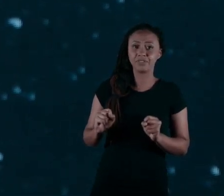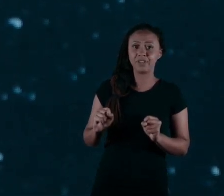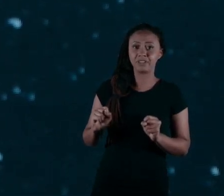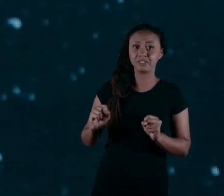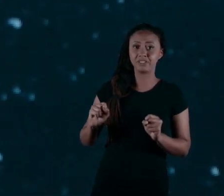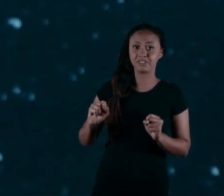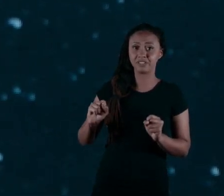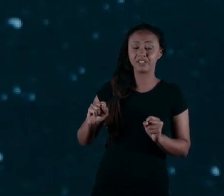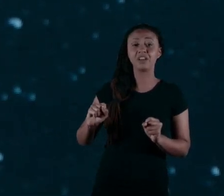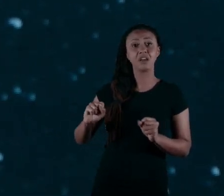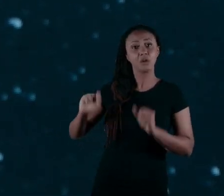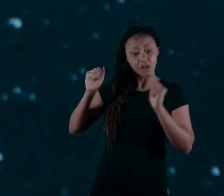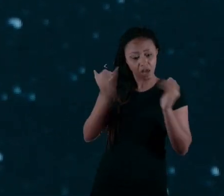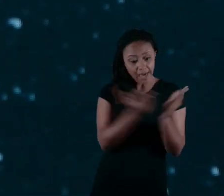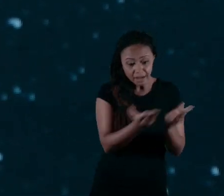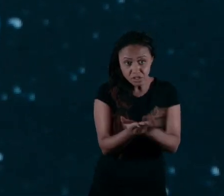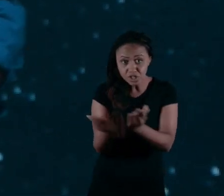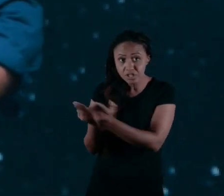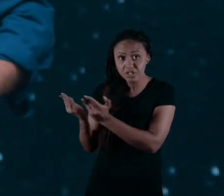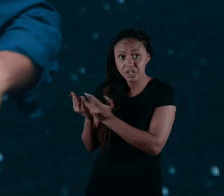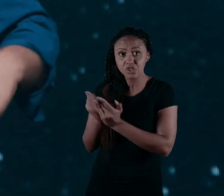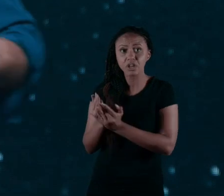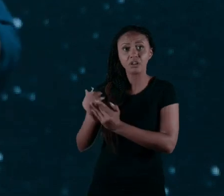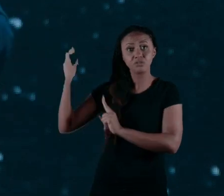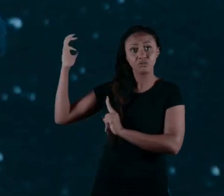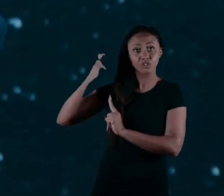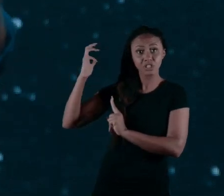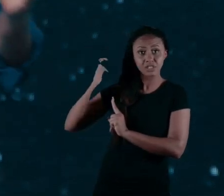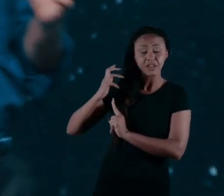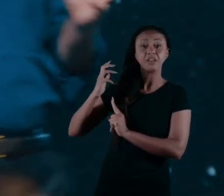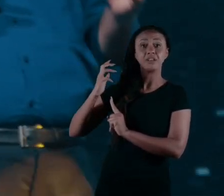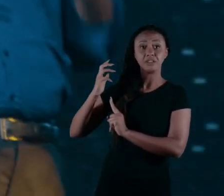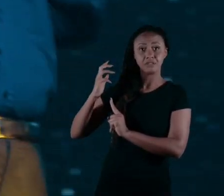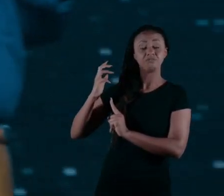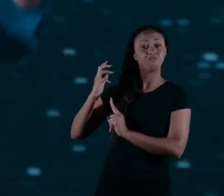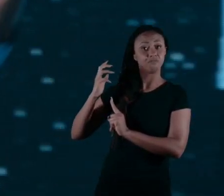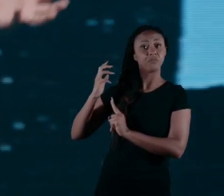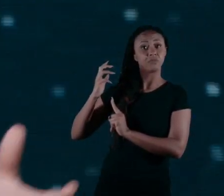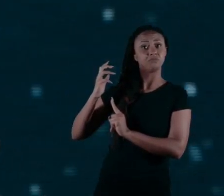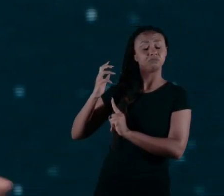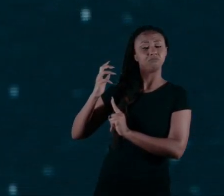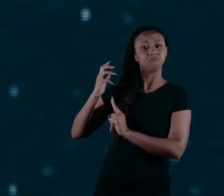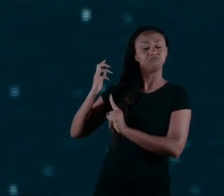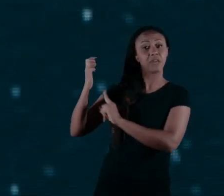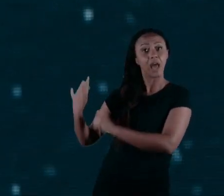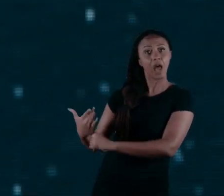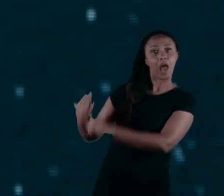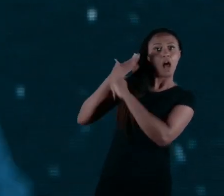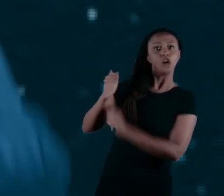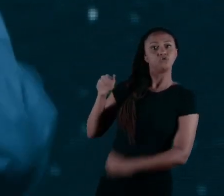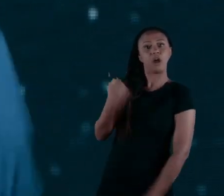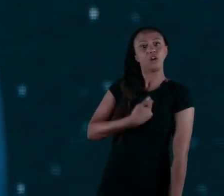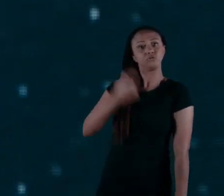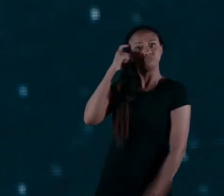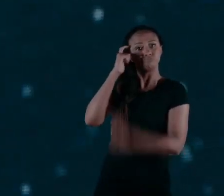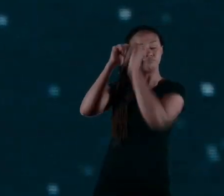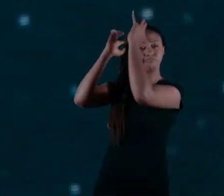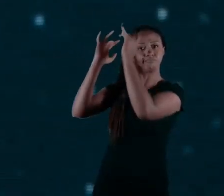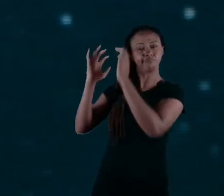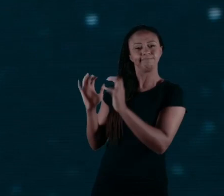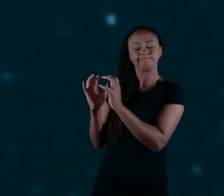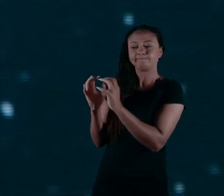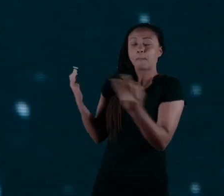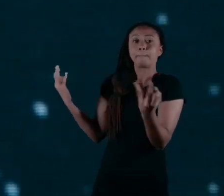influenciar a mente do cristão de maneira que ele possa ter uma mente poderosa de maneira